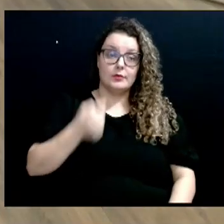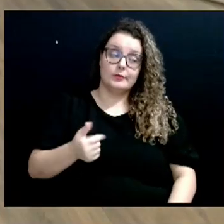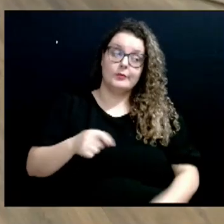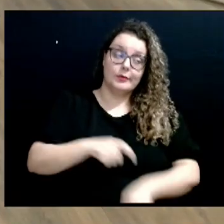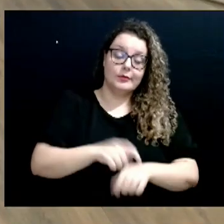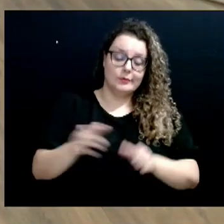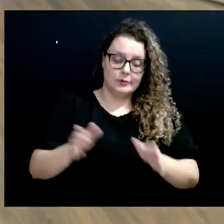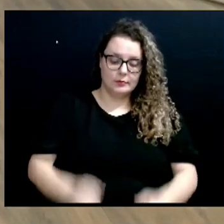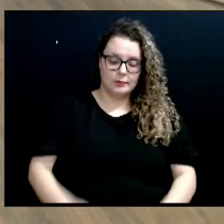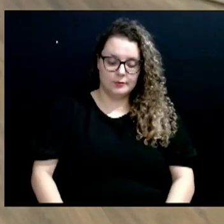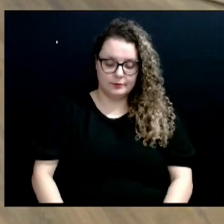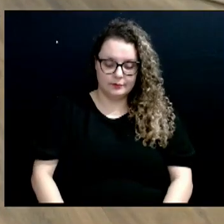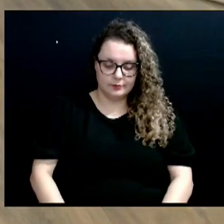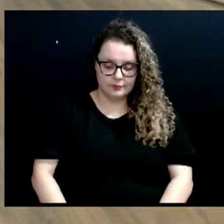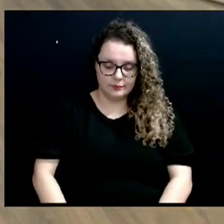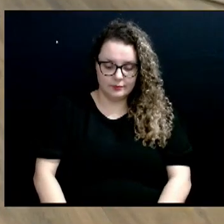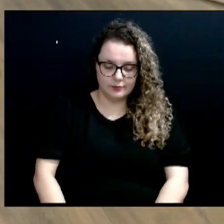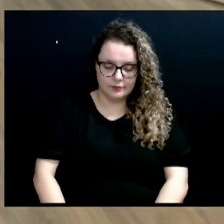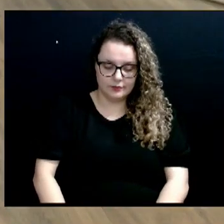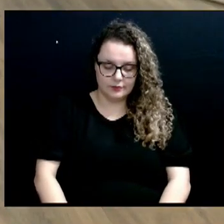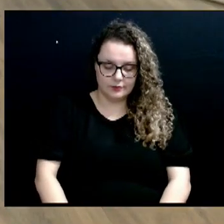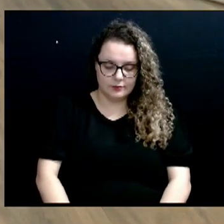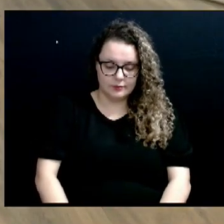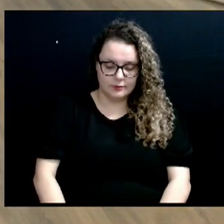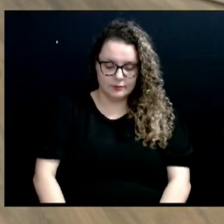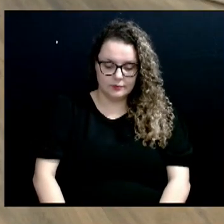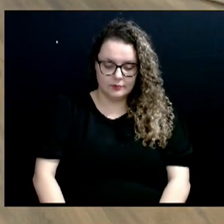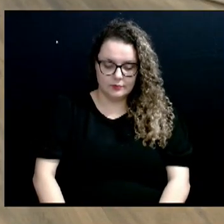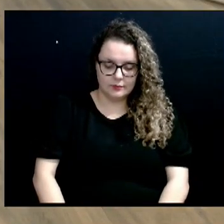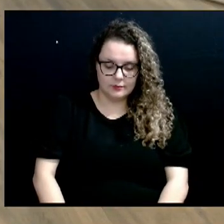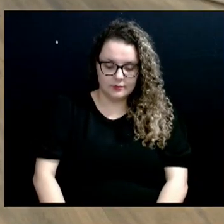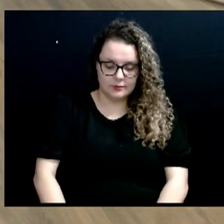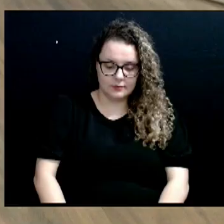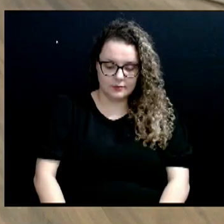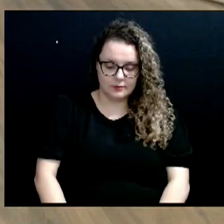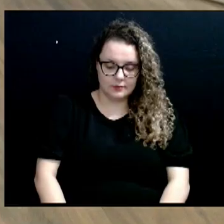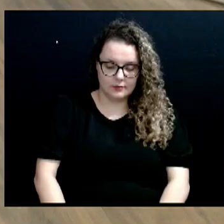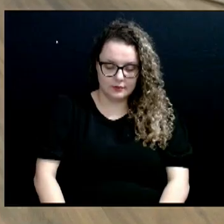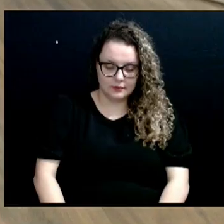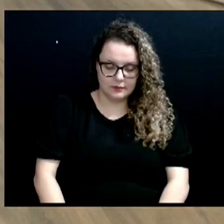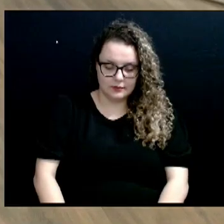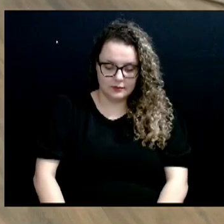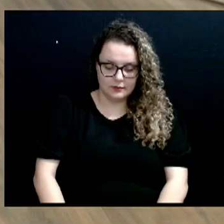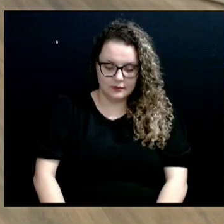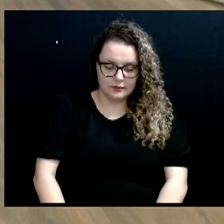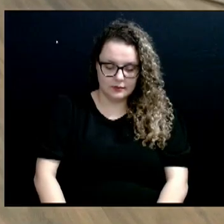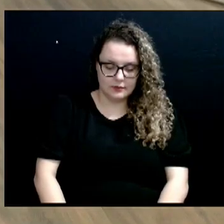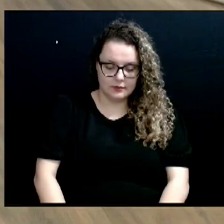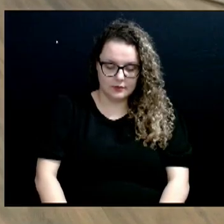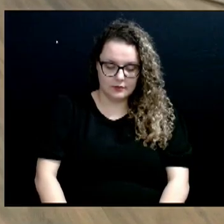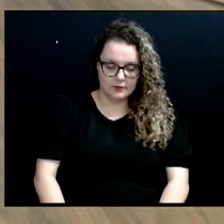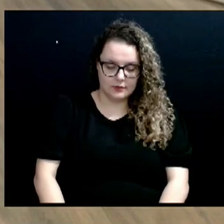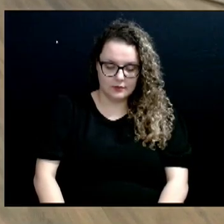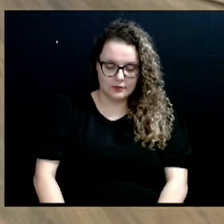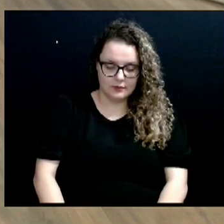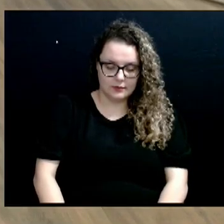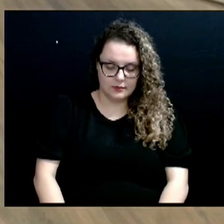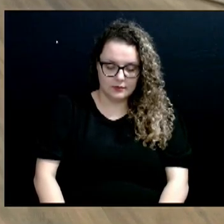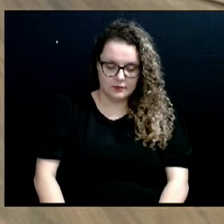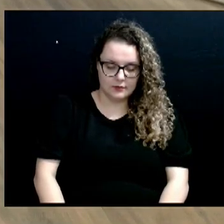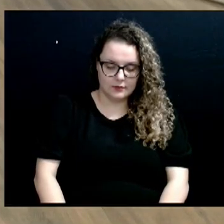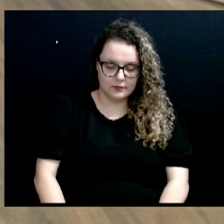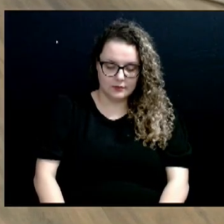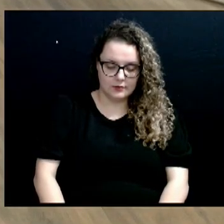André, na internet andei pesquisando algumas informações, alguns pontos de vista em relação a esse tema, e algumas